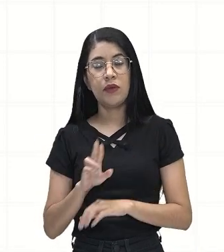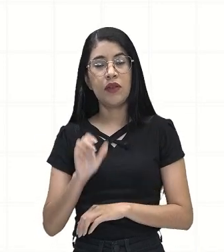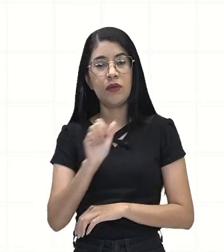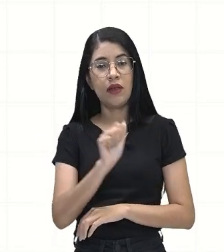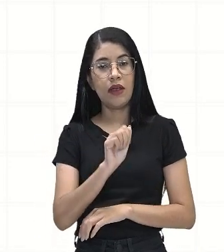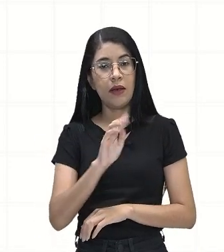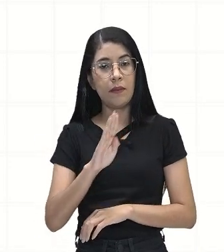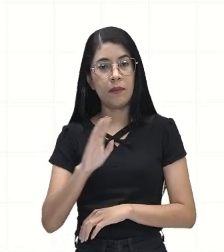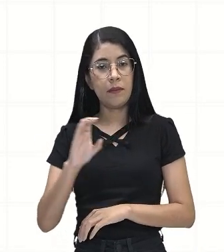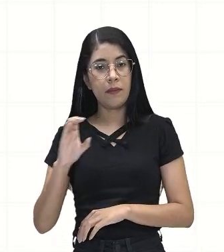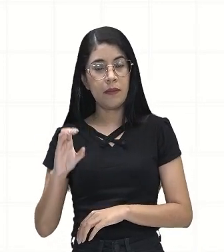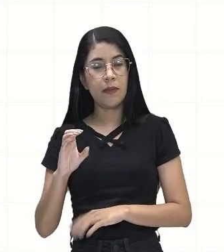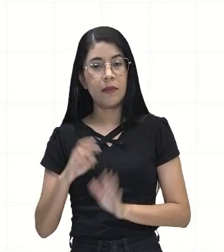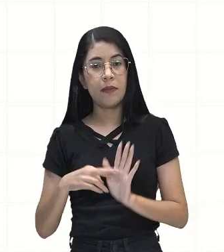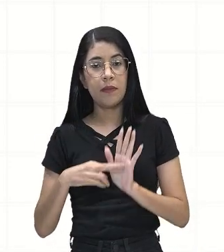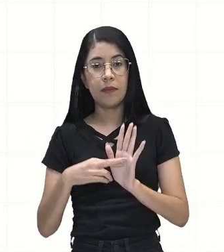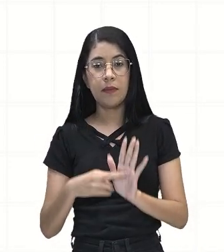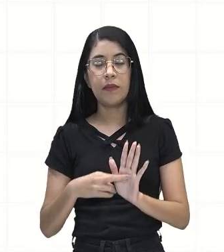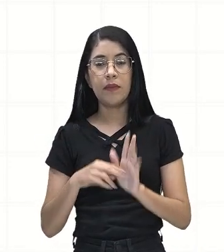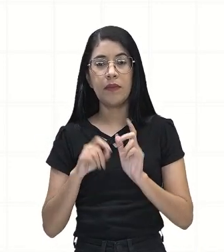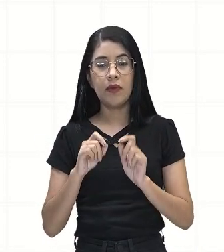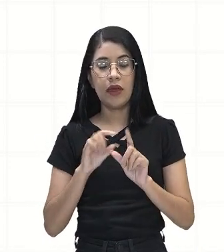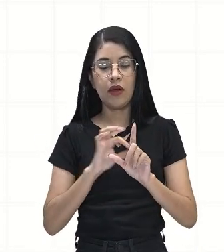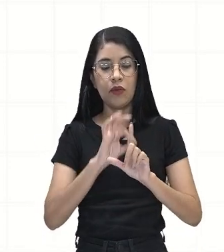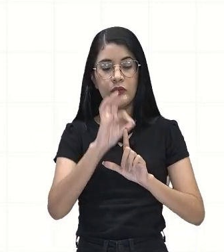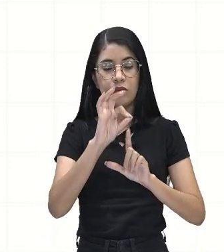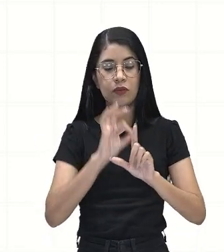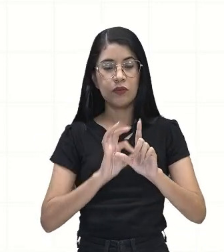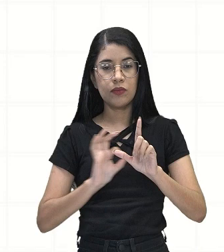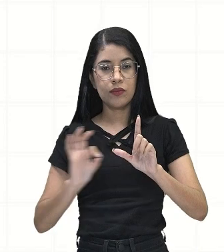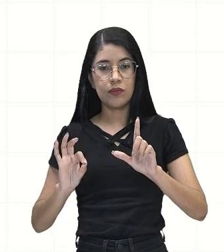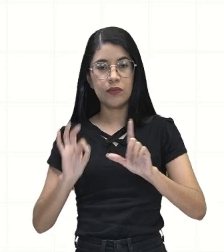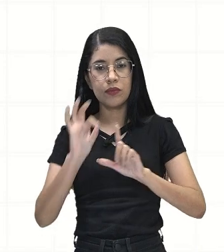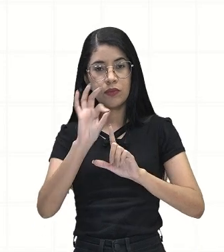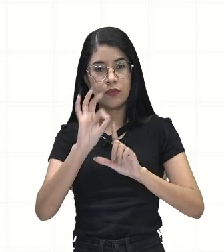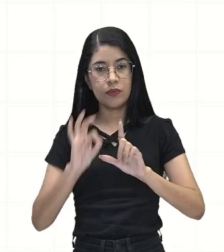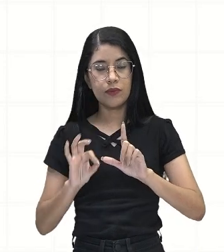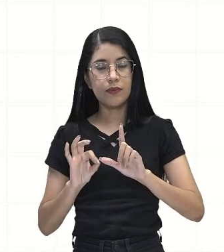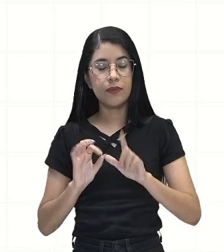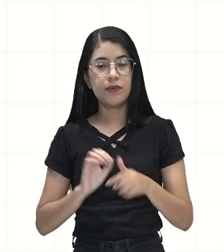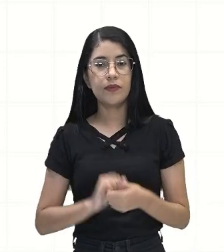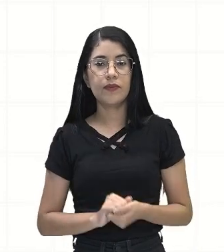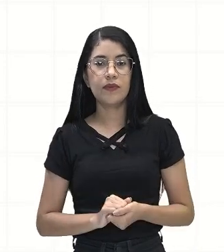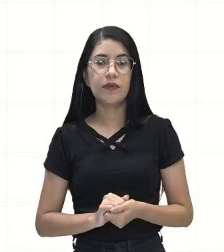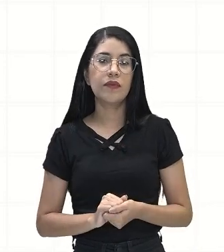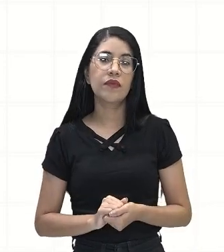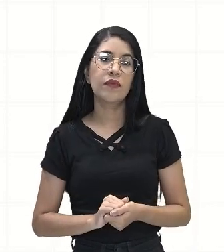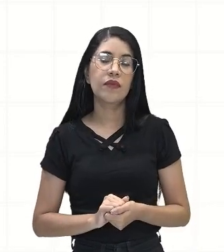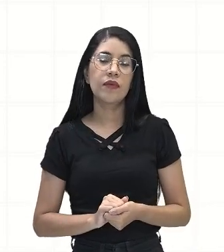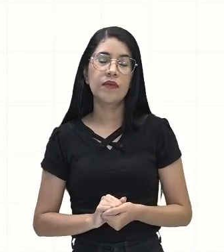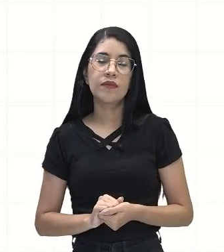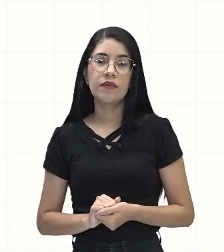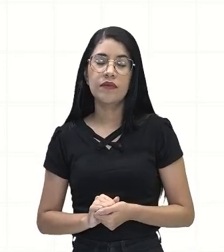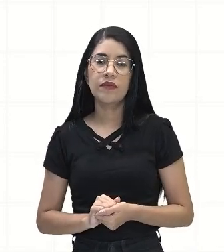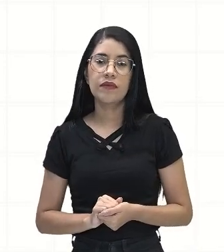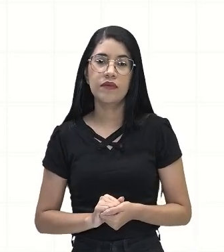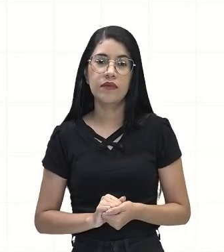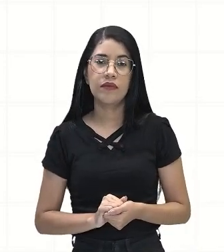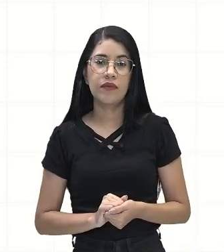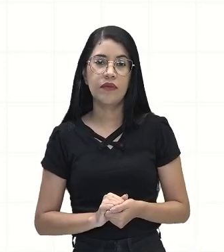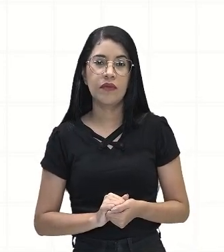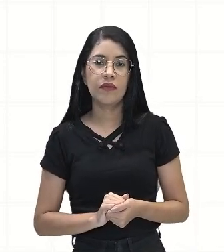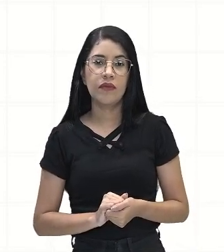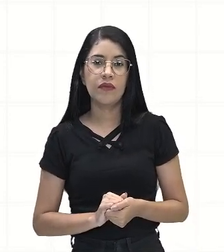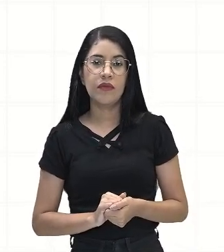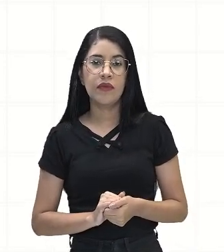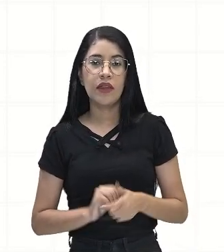e C para representar essas medidas. Ok? Ao traçar a altura, quando eu traço aqui essa altura, aqui,